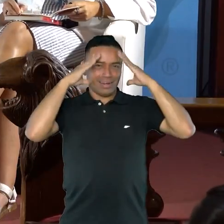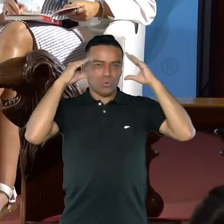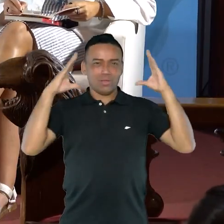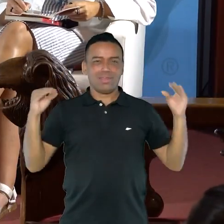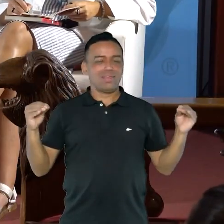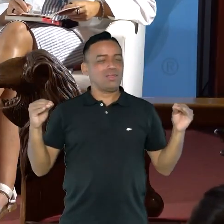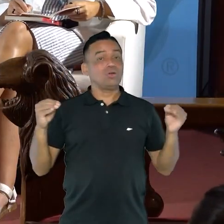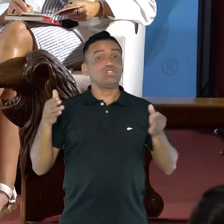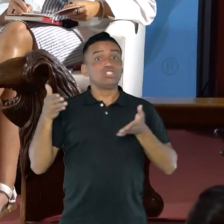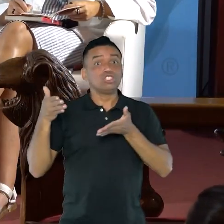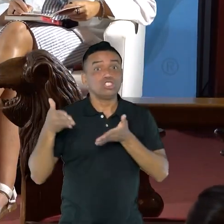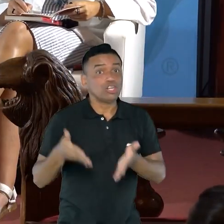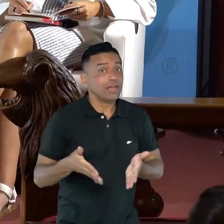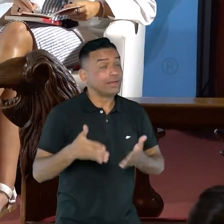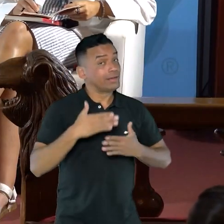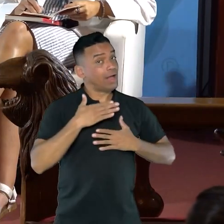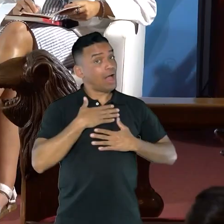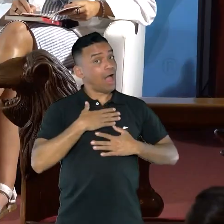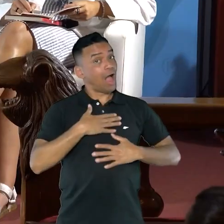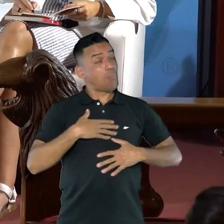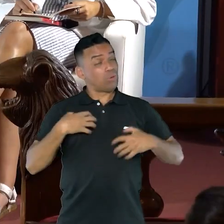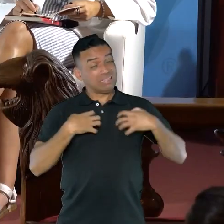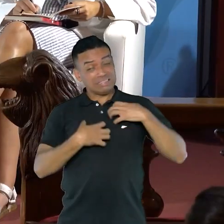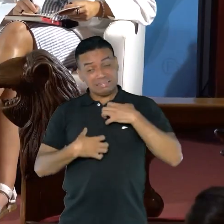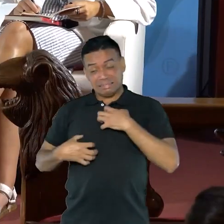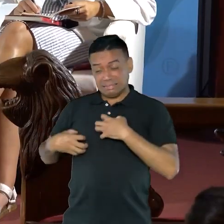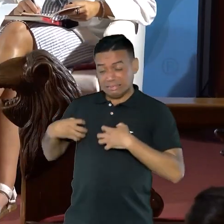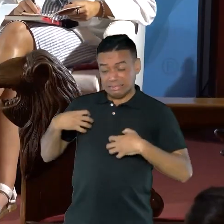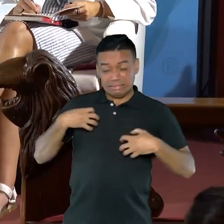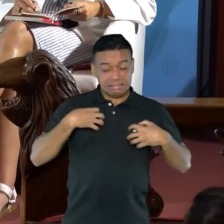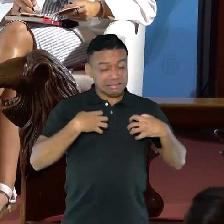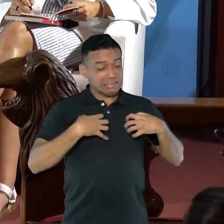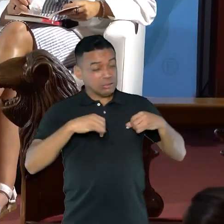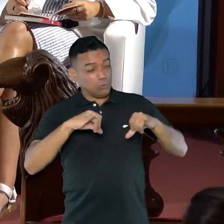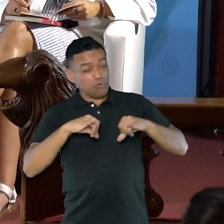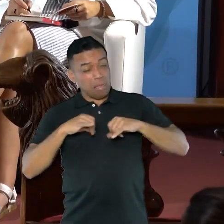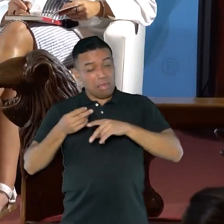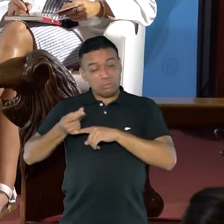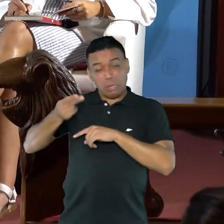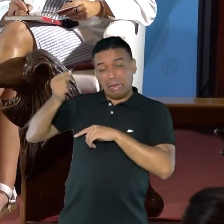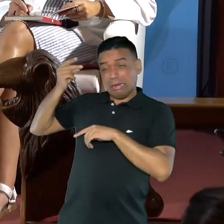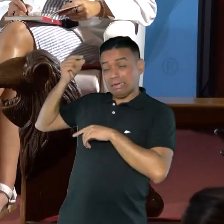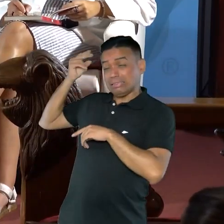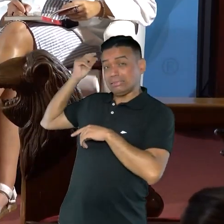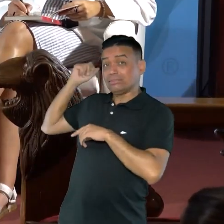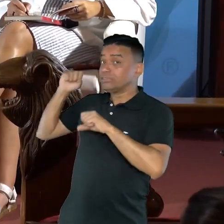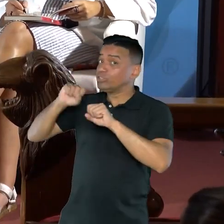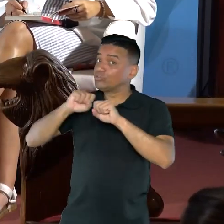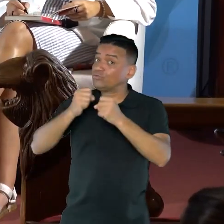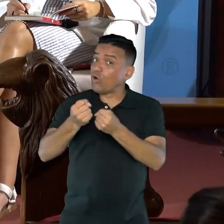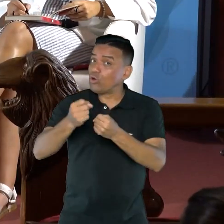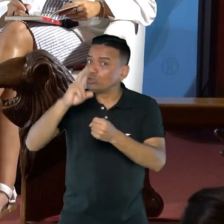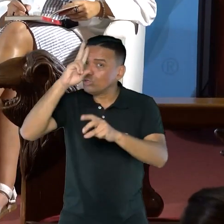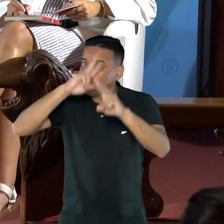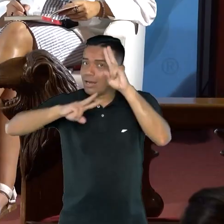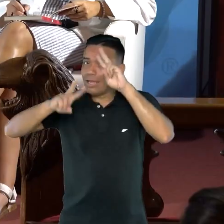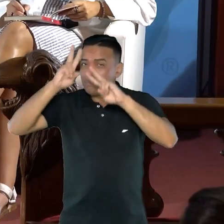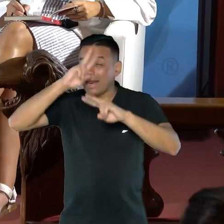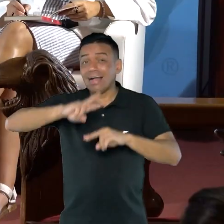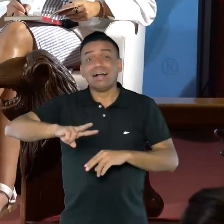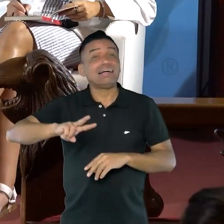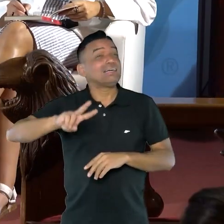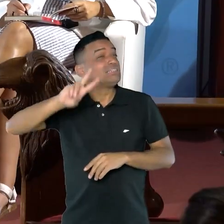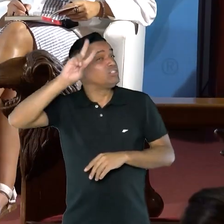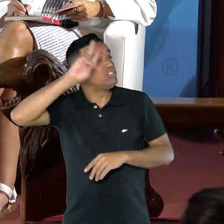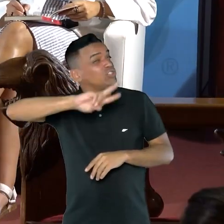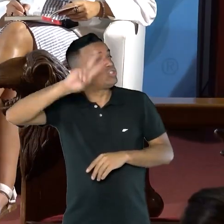Chegue com cuidado nas minhas dores, elas vêm de muito antes de você. Faça o esforço de lembrar que histórias